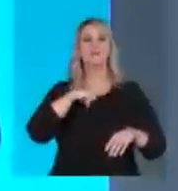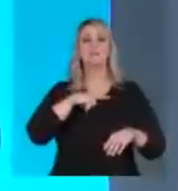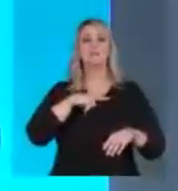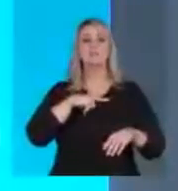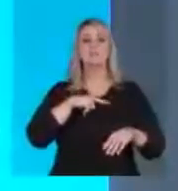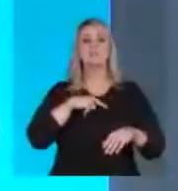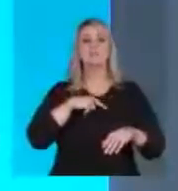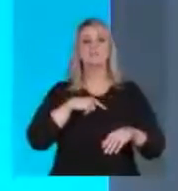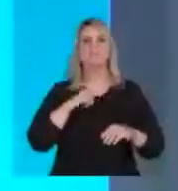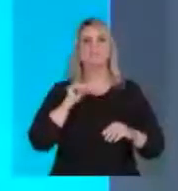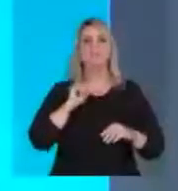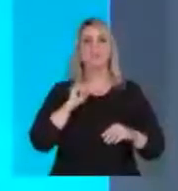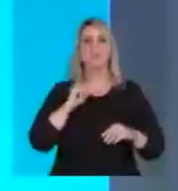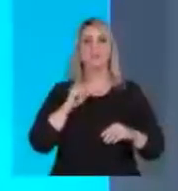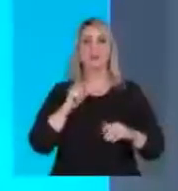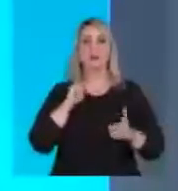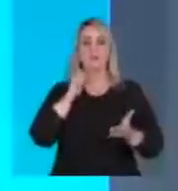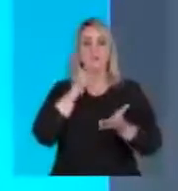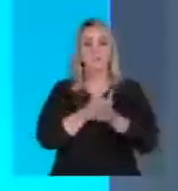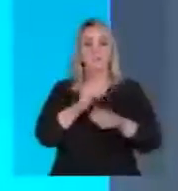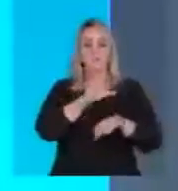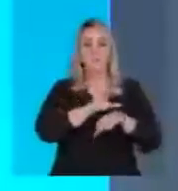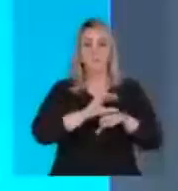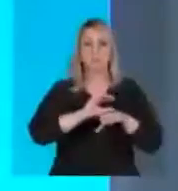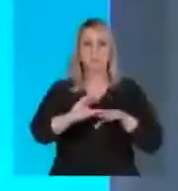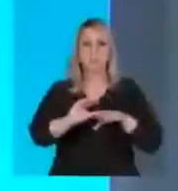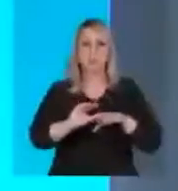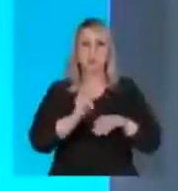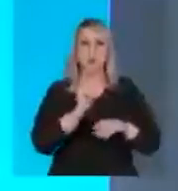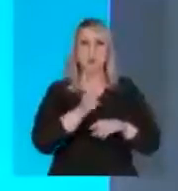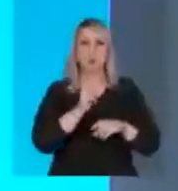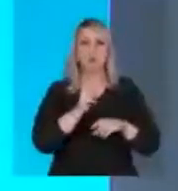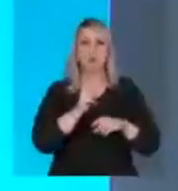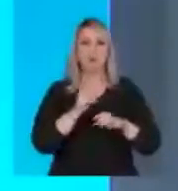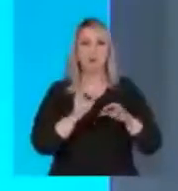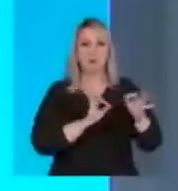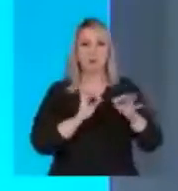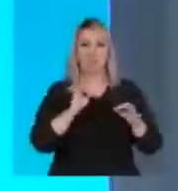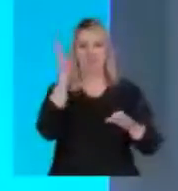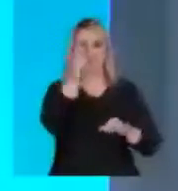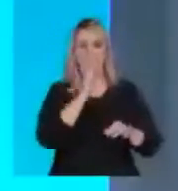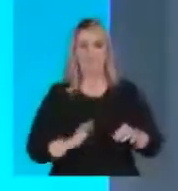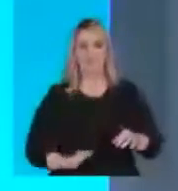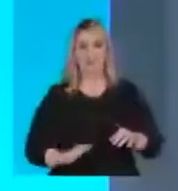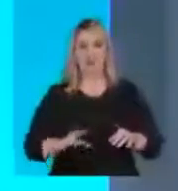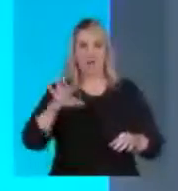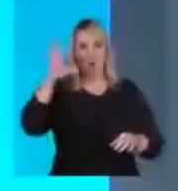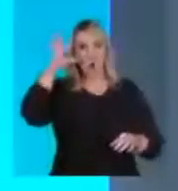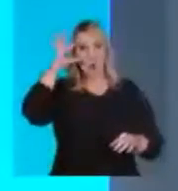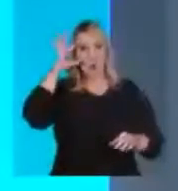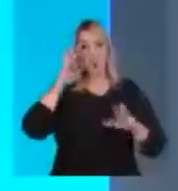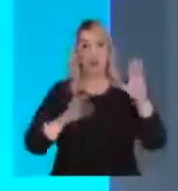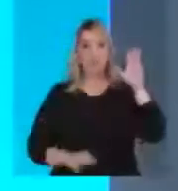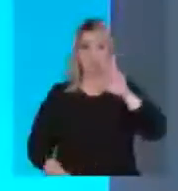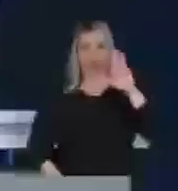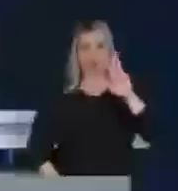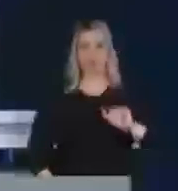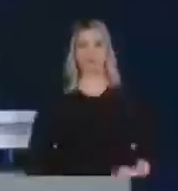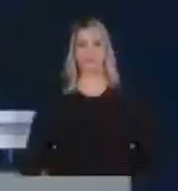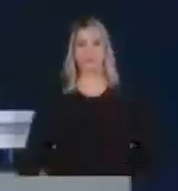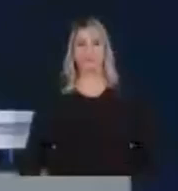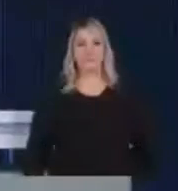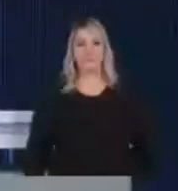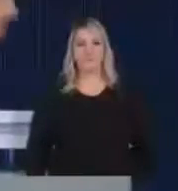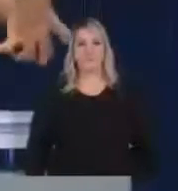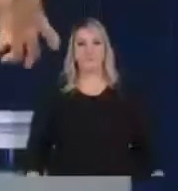pedágio necessário a ser pago para sustentação deste projecto nacional que era lula e dilma muito obrigada